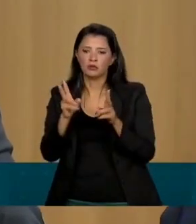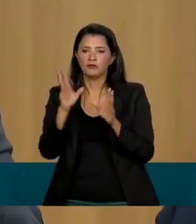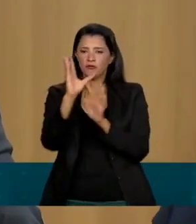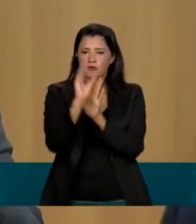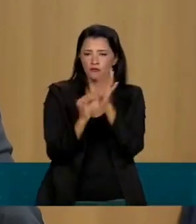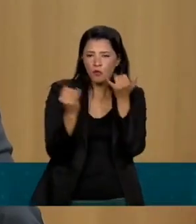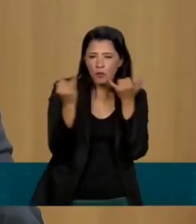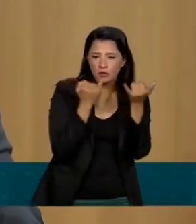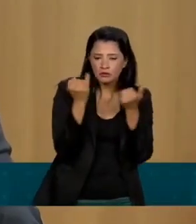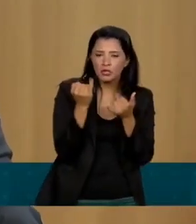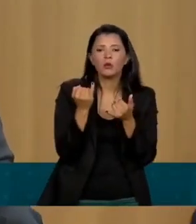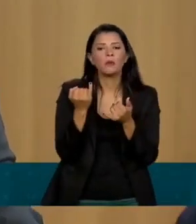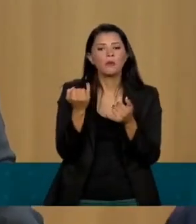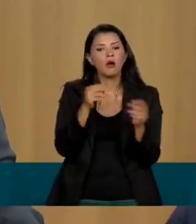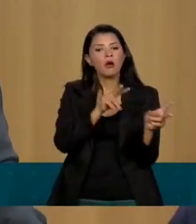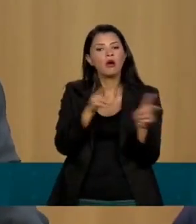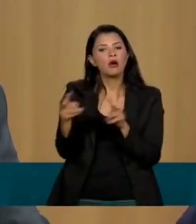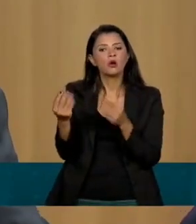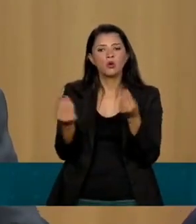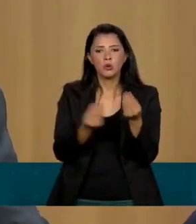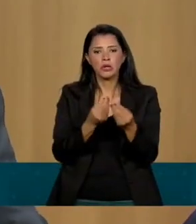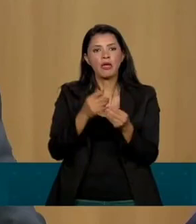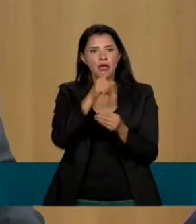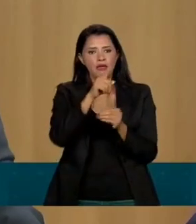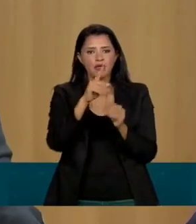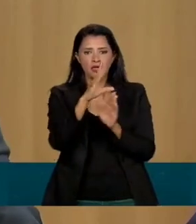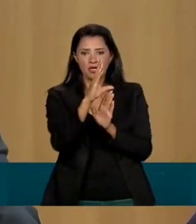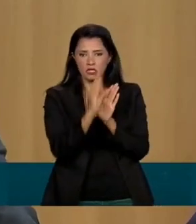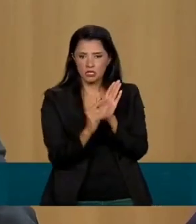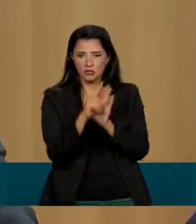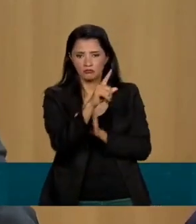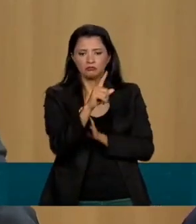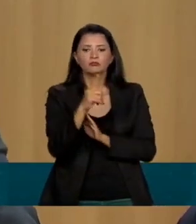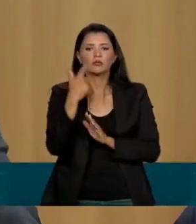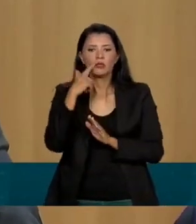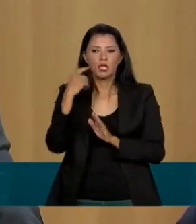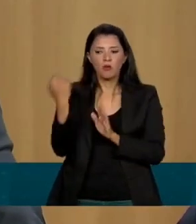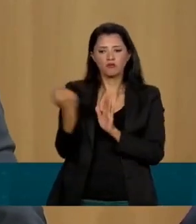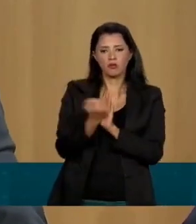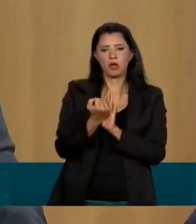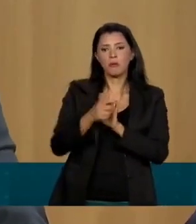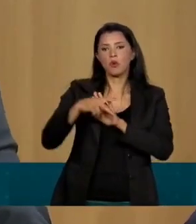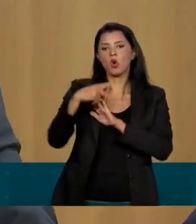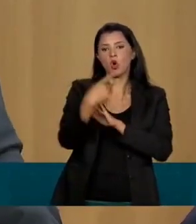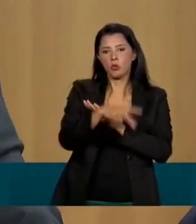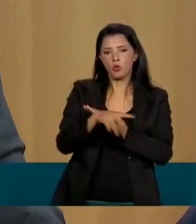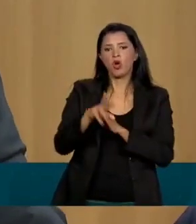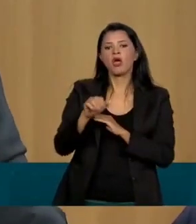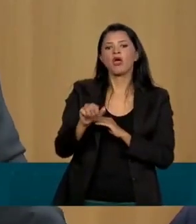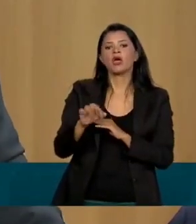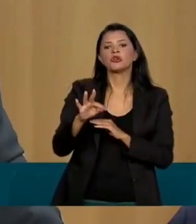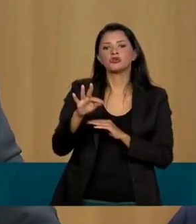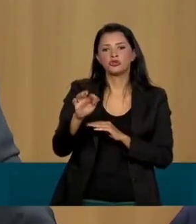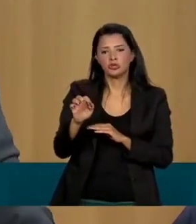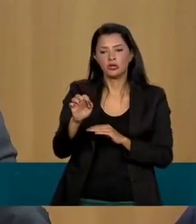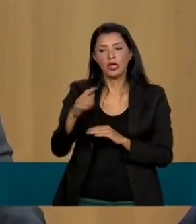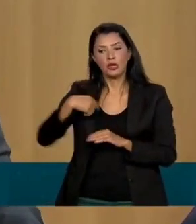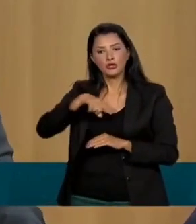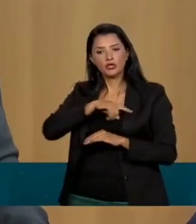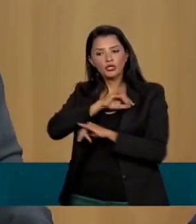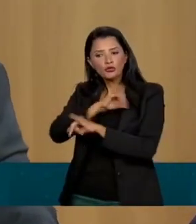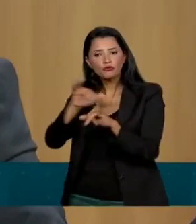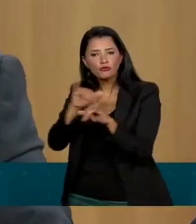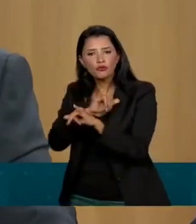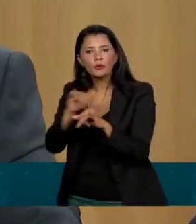compartilhamento de hash, de modo a que esse conteúdo receba um hash exclusivo, que nós vamos